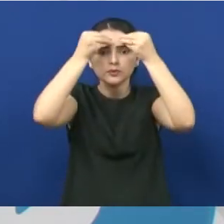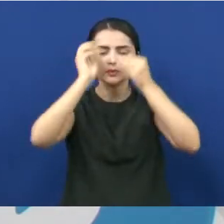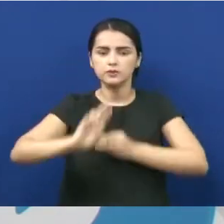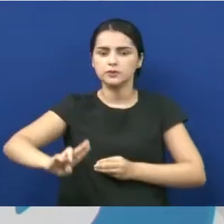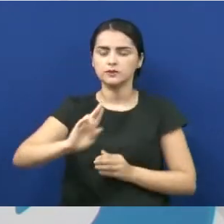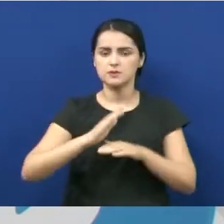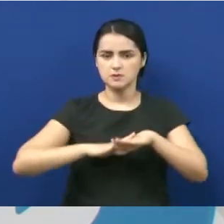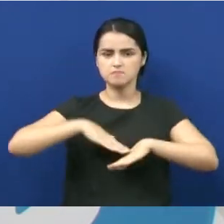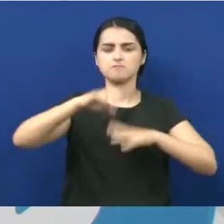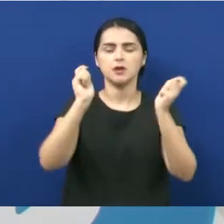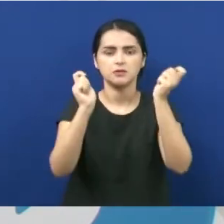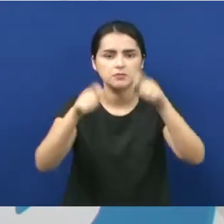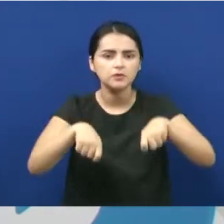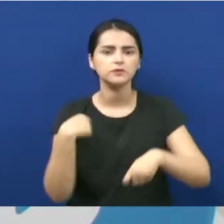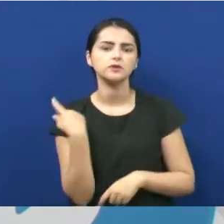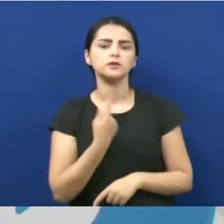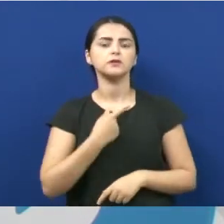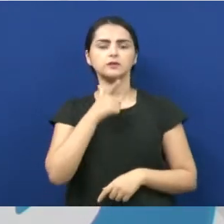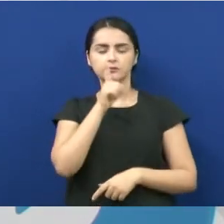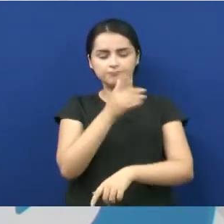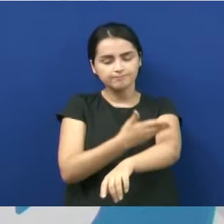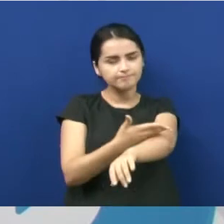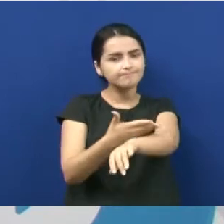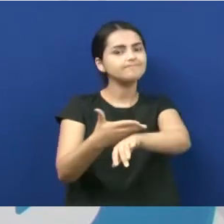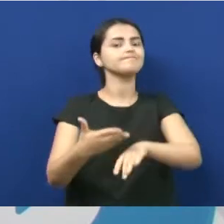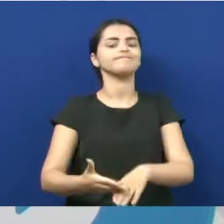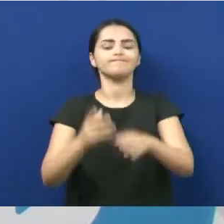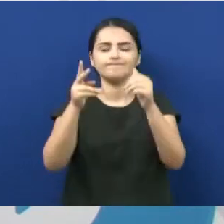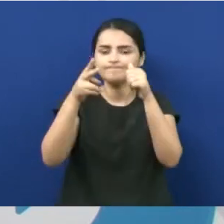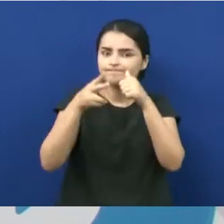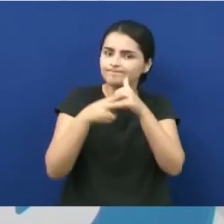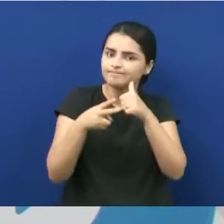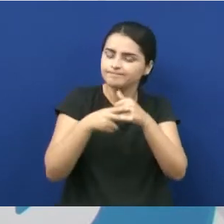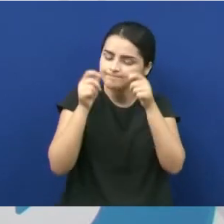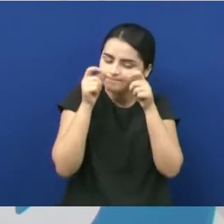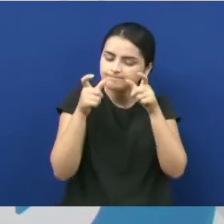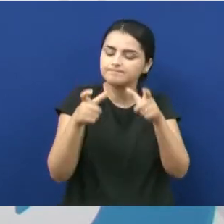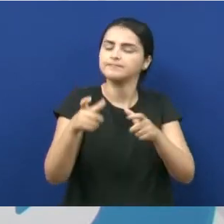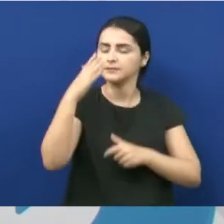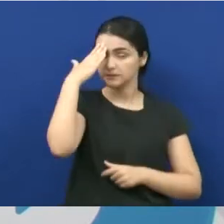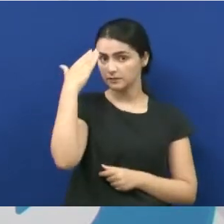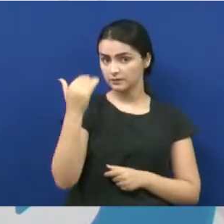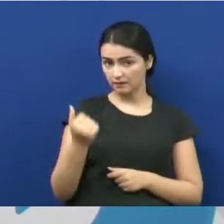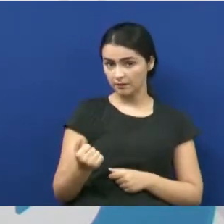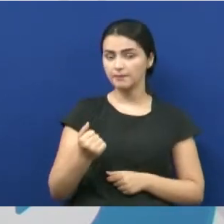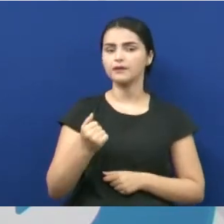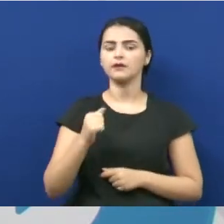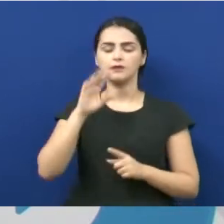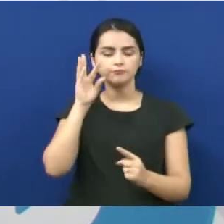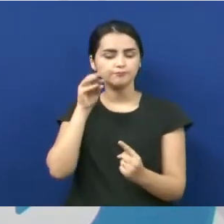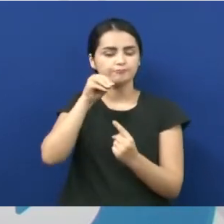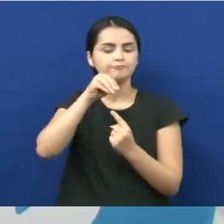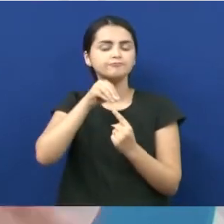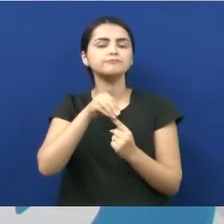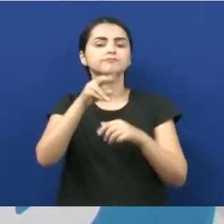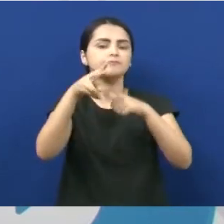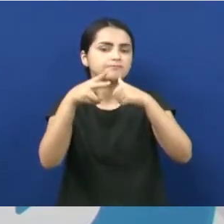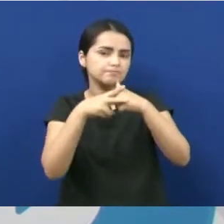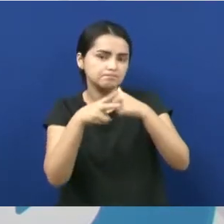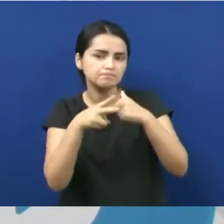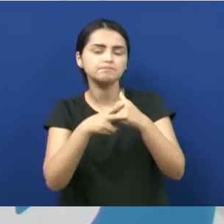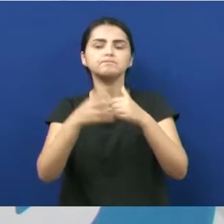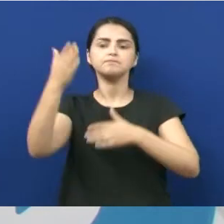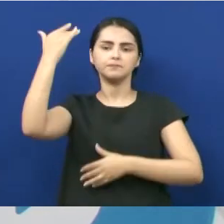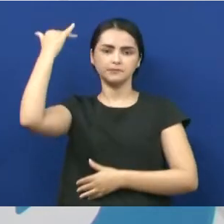utilizar o máximo possível para que nós possamos estar acostumados com esses verbos e aí sim saber que determinados verbos passam